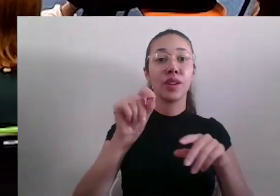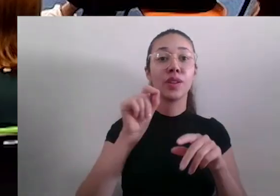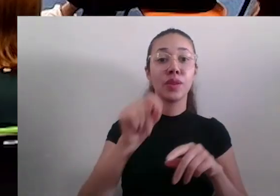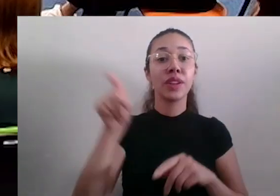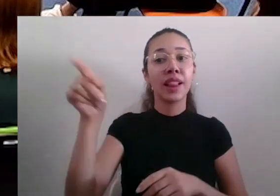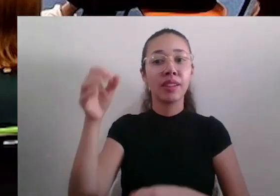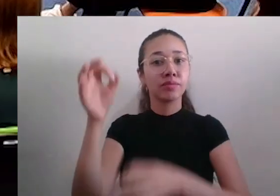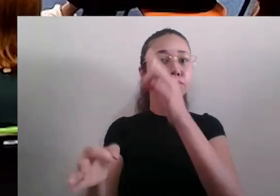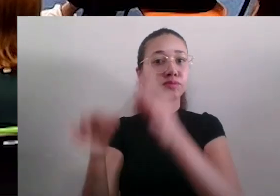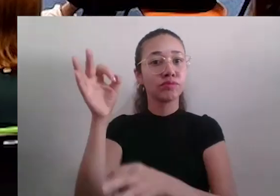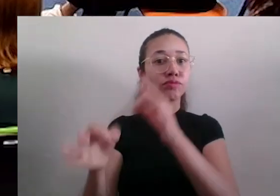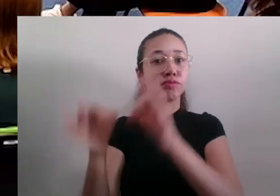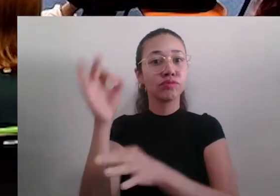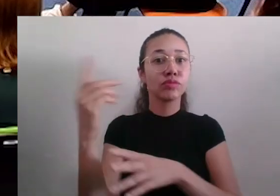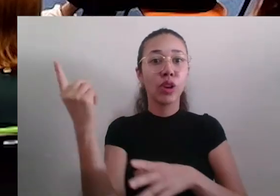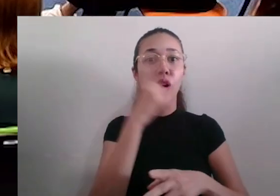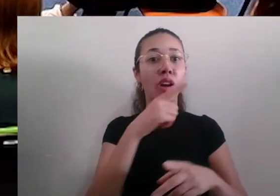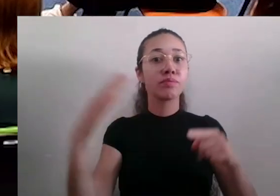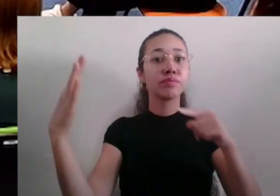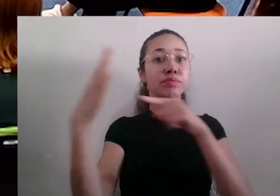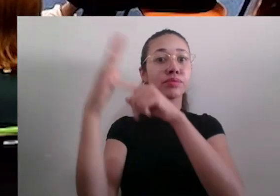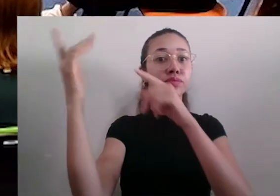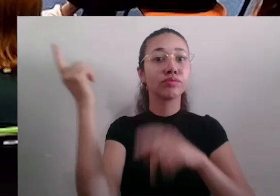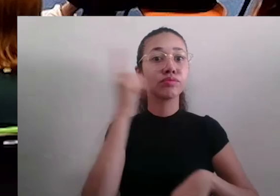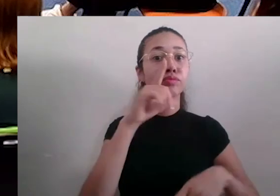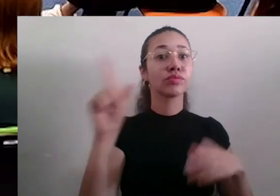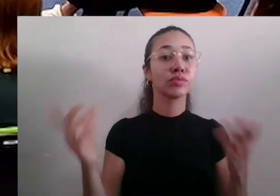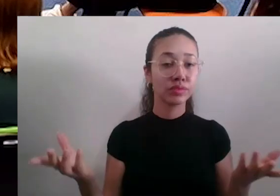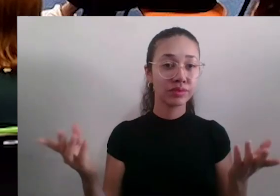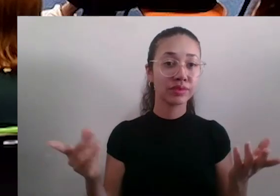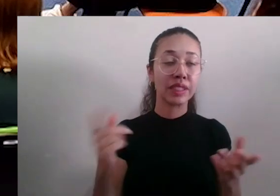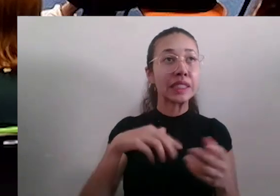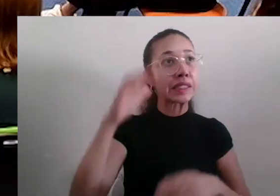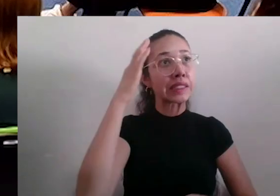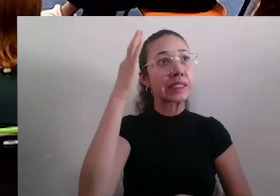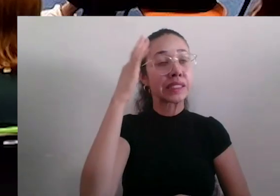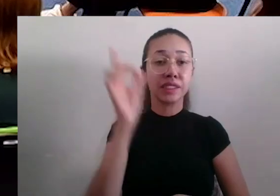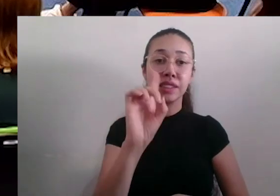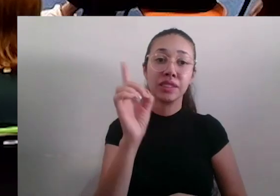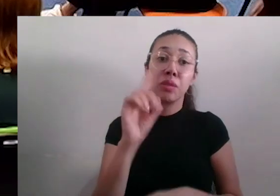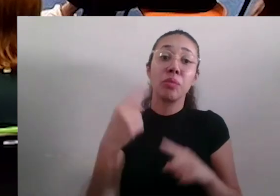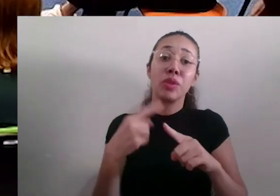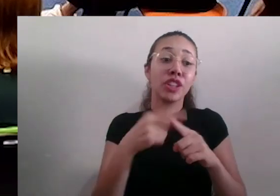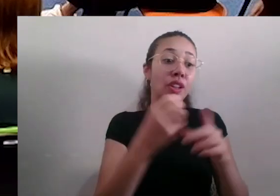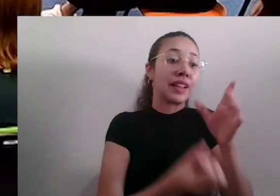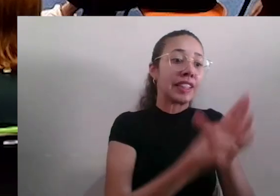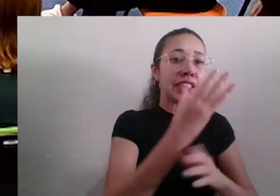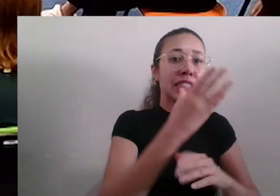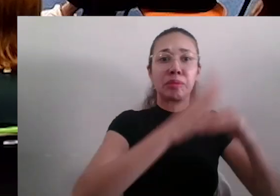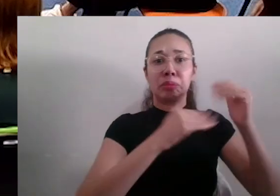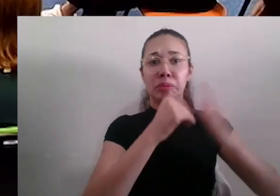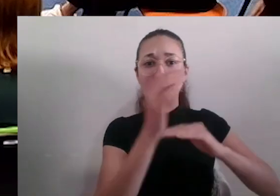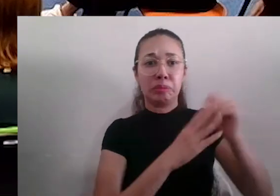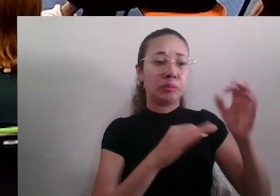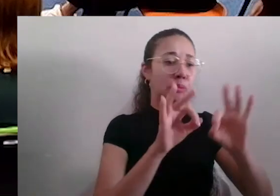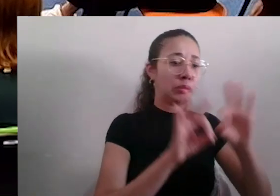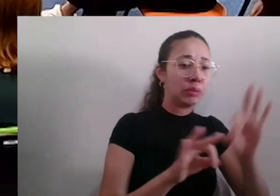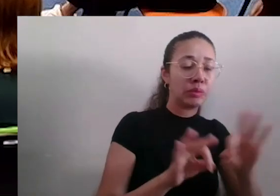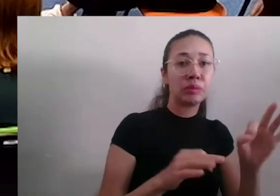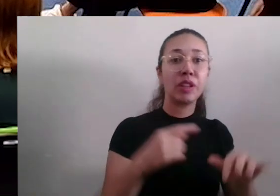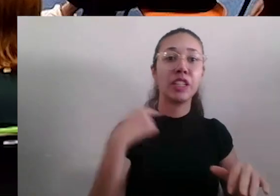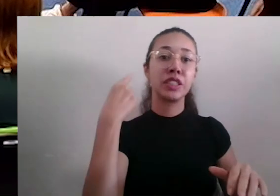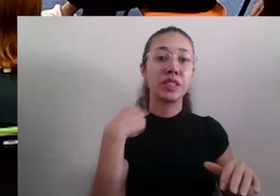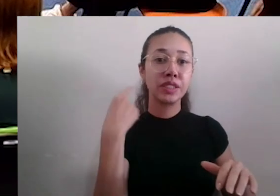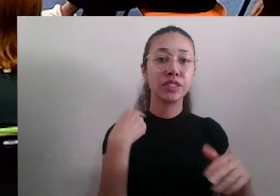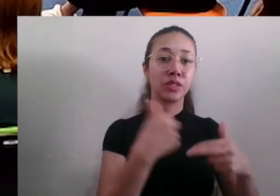realmente não passou pela cabeça a gente fez um Nós não somos especialistas não tem uma pessoa que seja advogada Ou que tenha qualquer